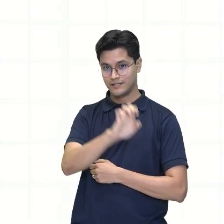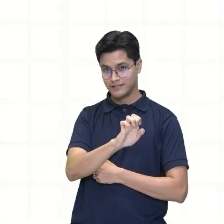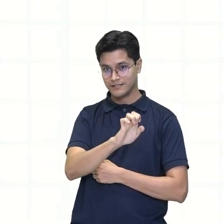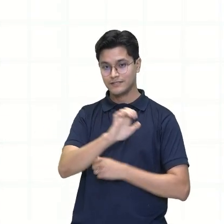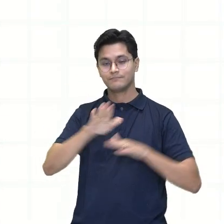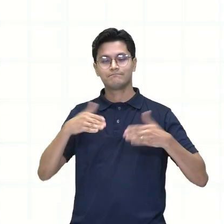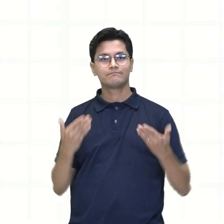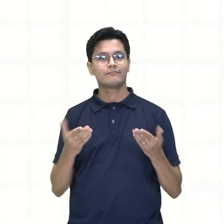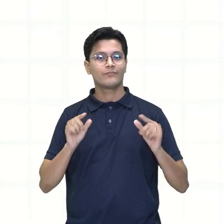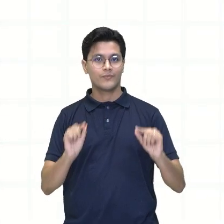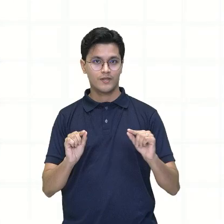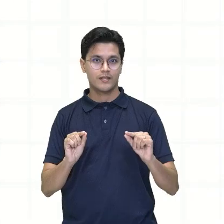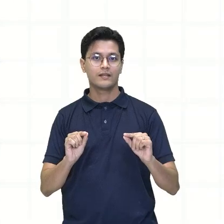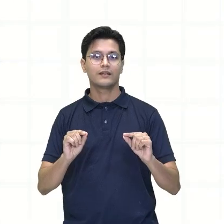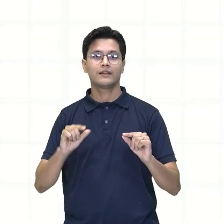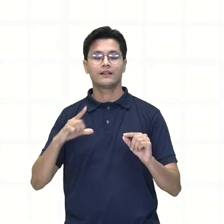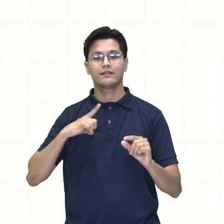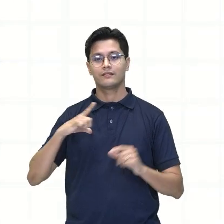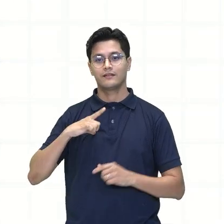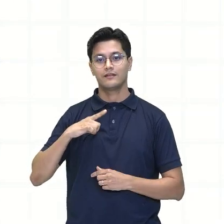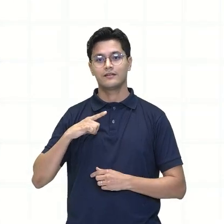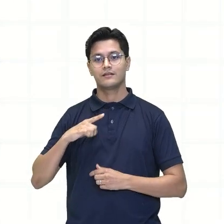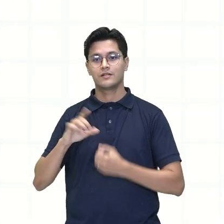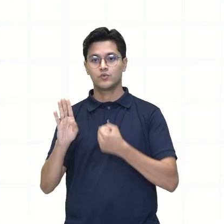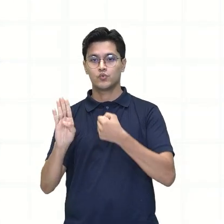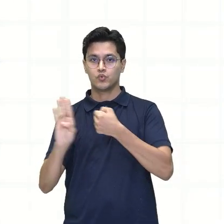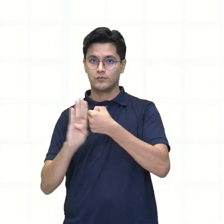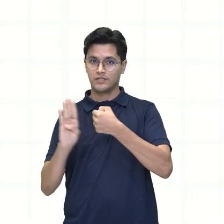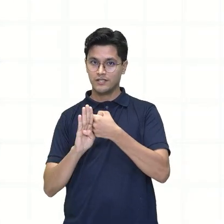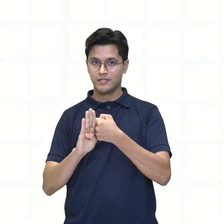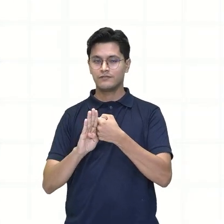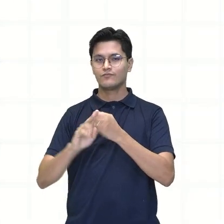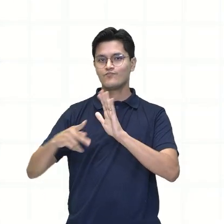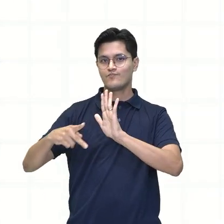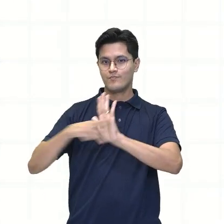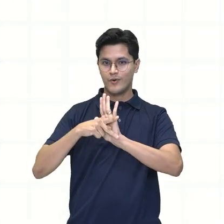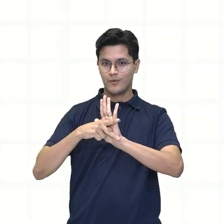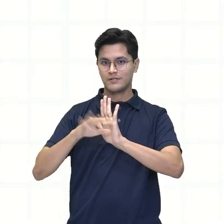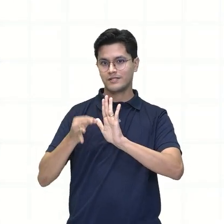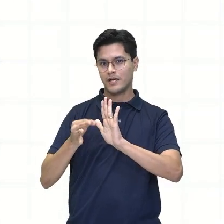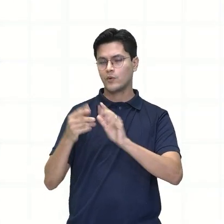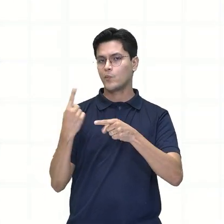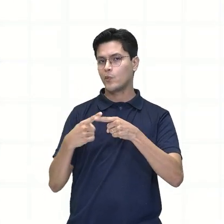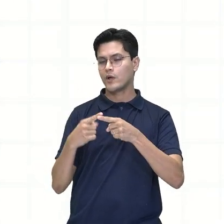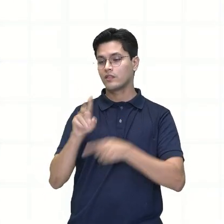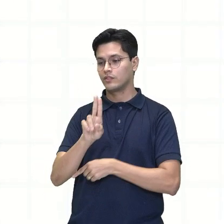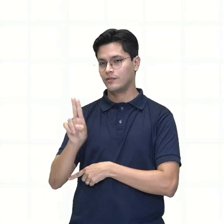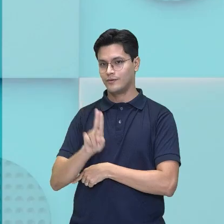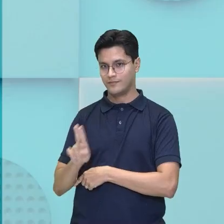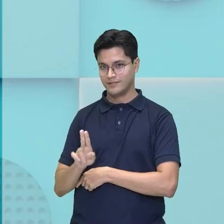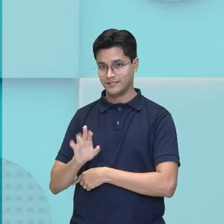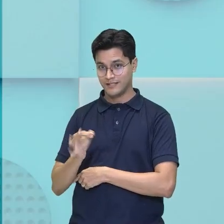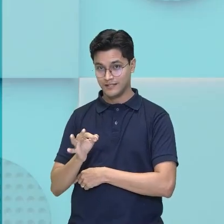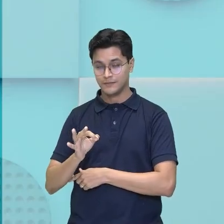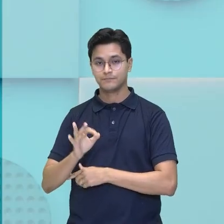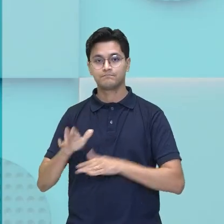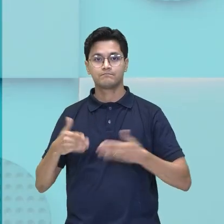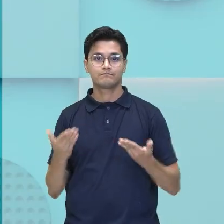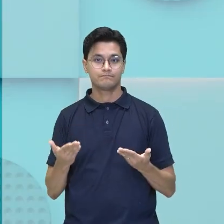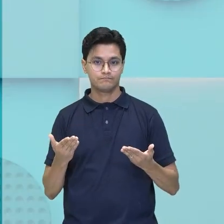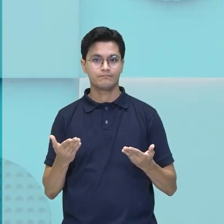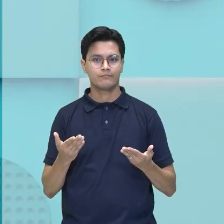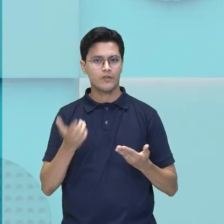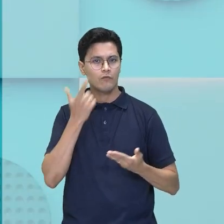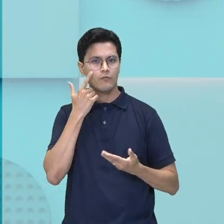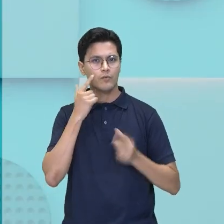um substantivo próprio, né? Porque são nomes, Isabelle e Alexandre. Certo? E aqui, então, a gente